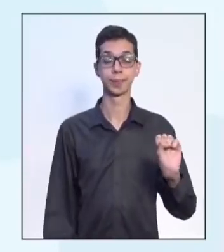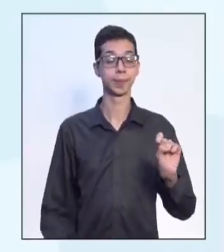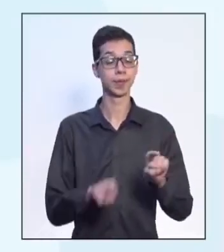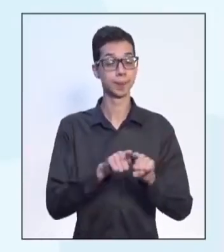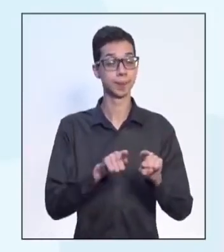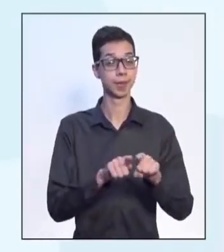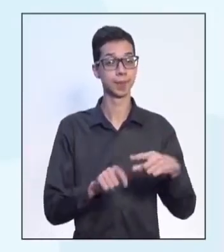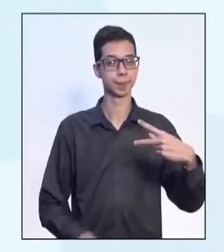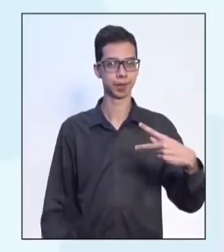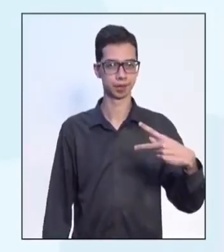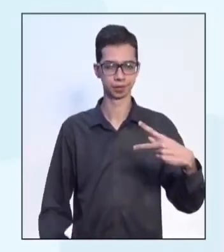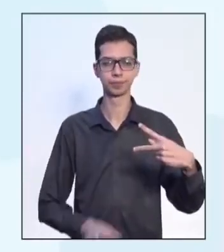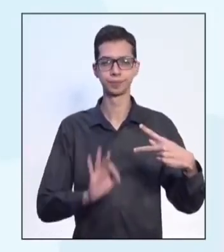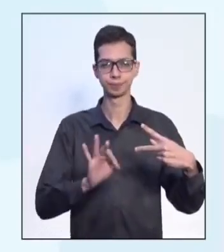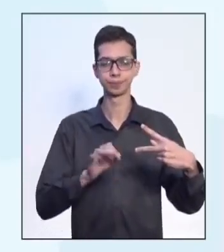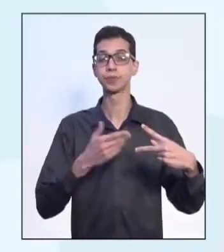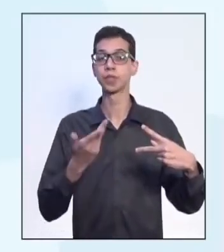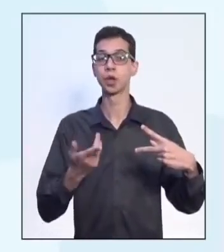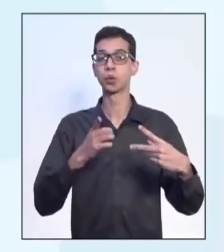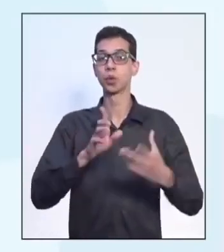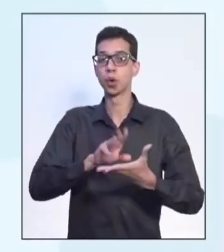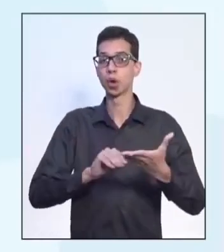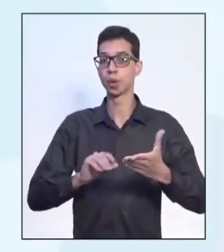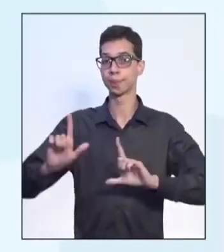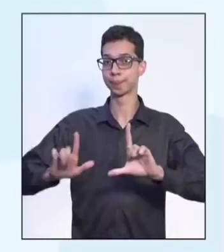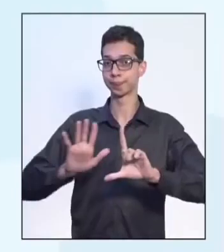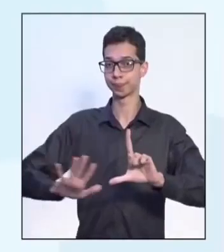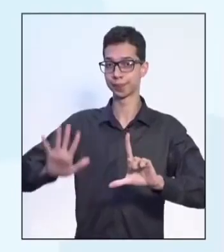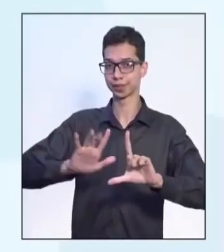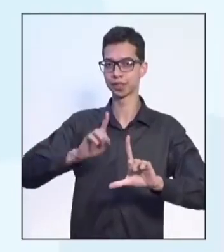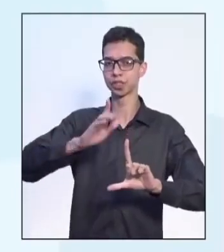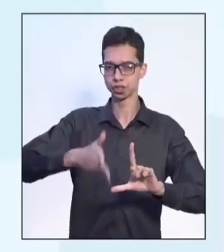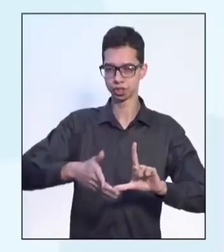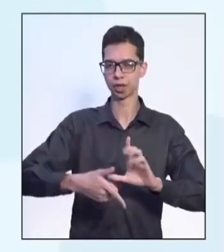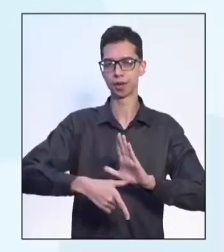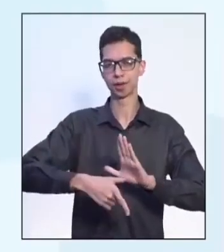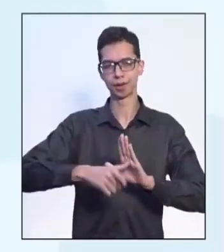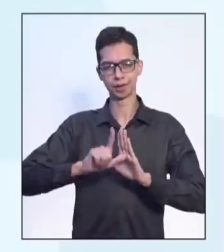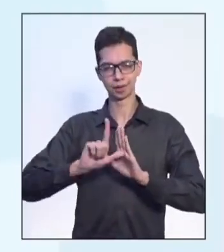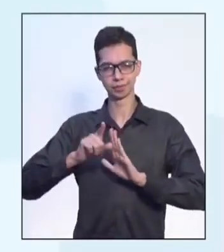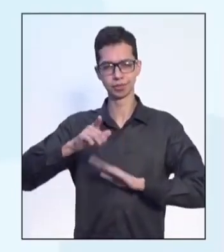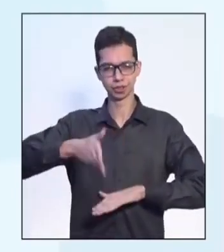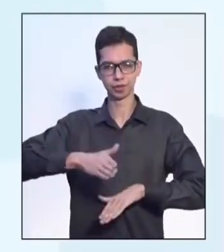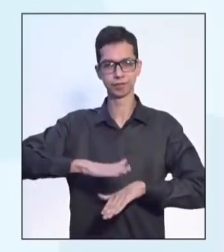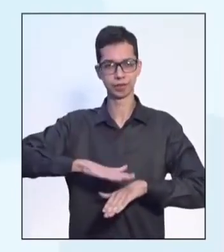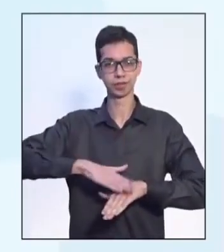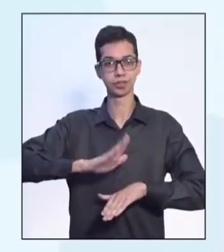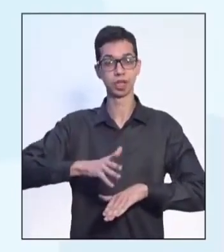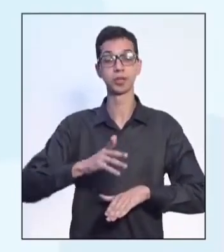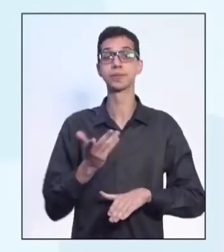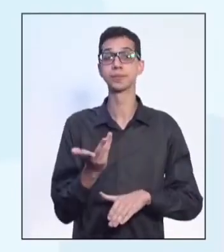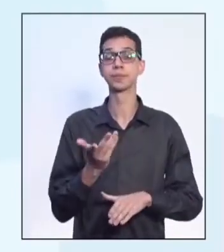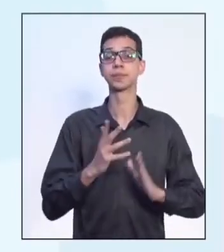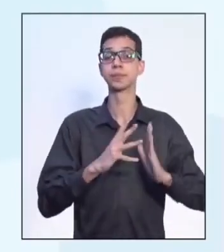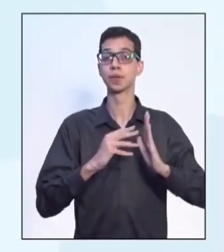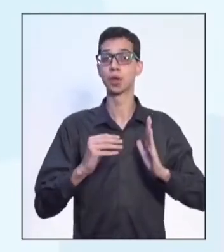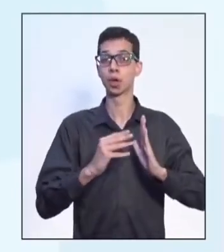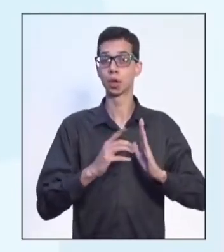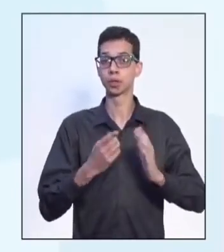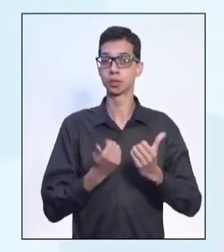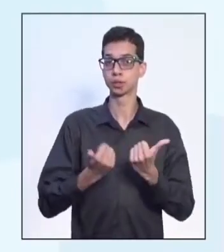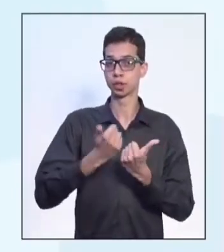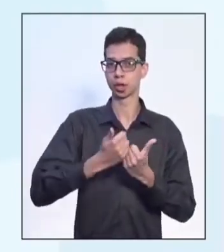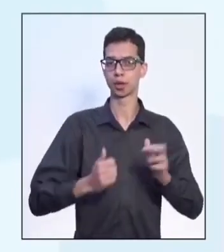P. Então, você vai pegar os prints da tela que você já fez anteriormente, pega a fórmula,